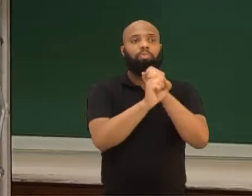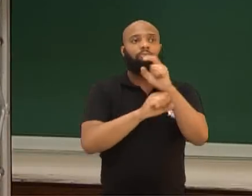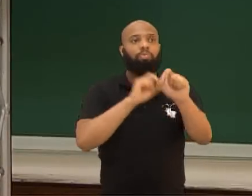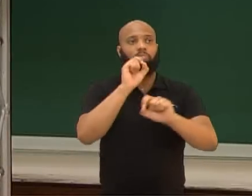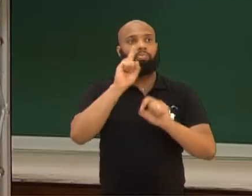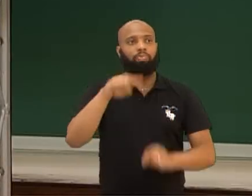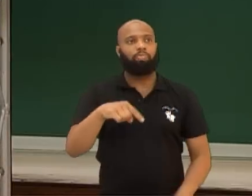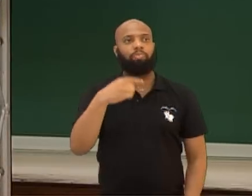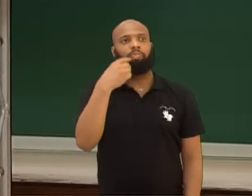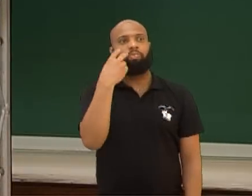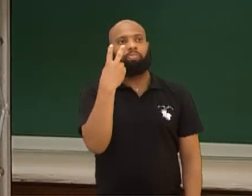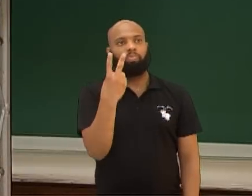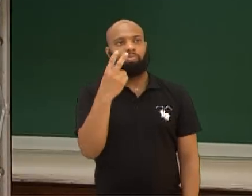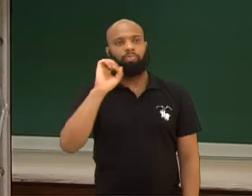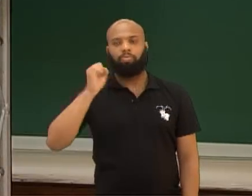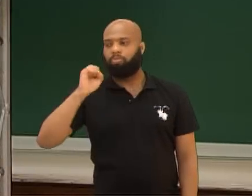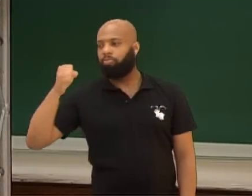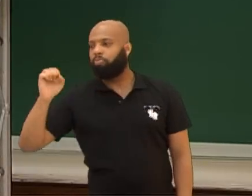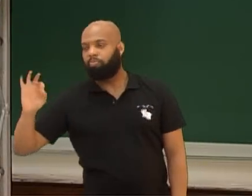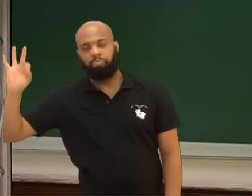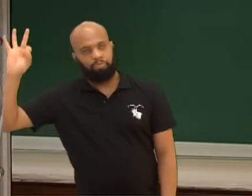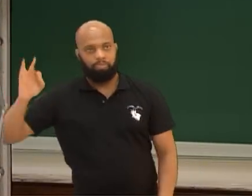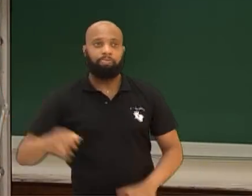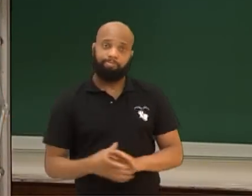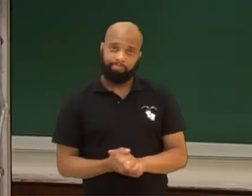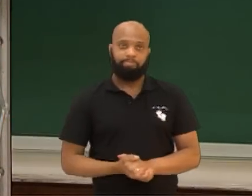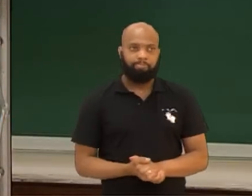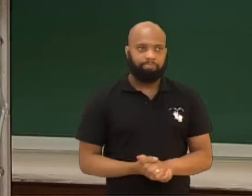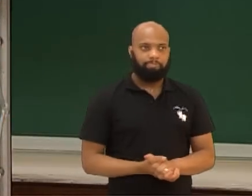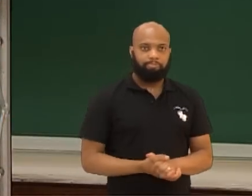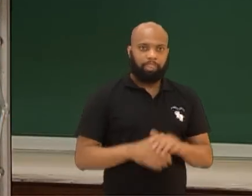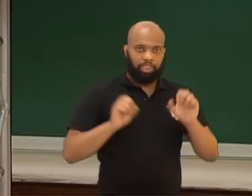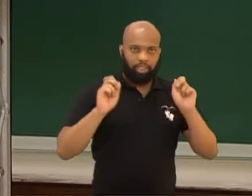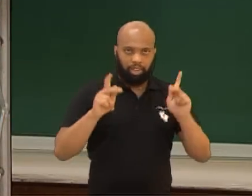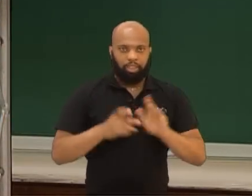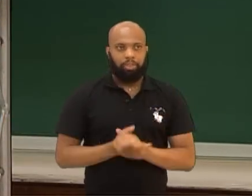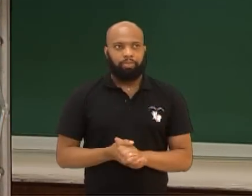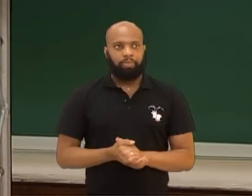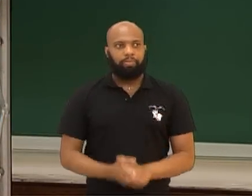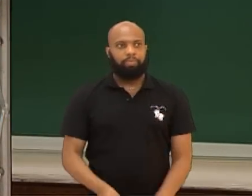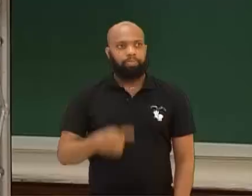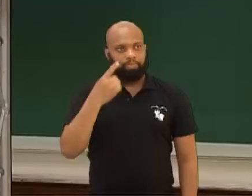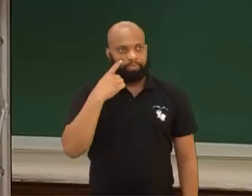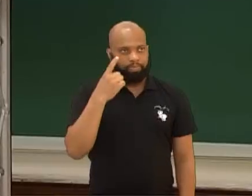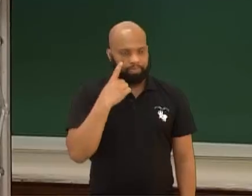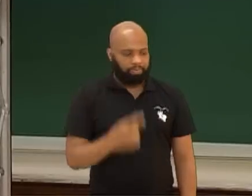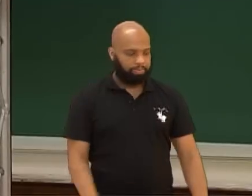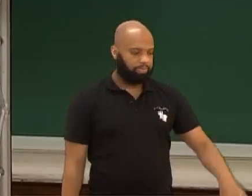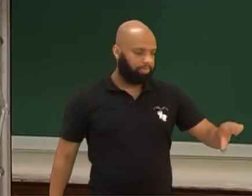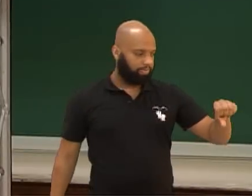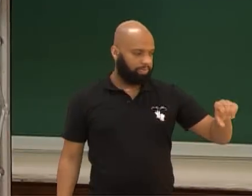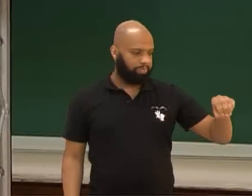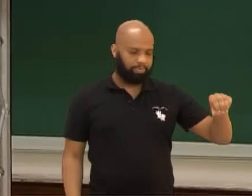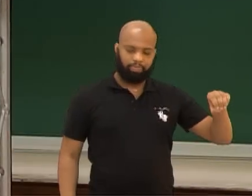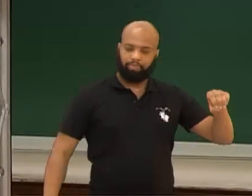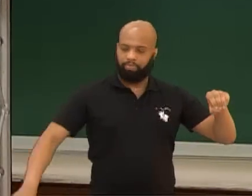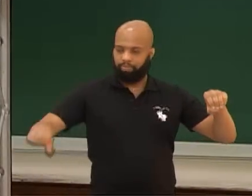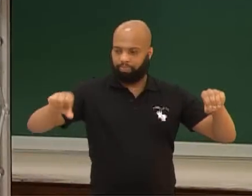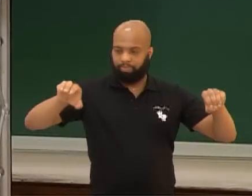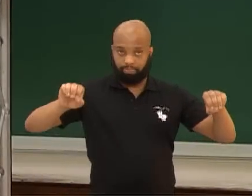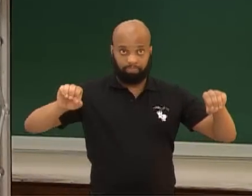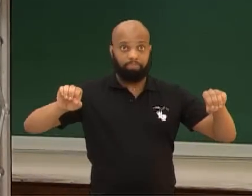obter 288 graus, tá? Tudo bem? Ó, 90 mais 90 é